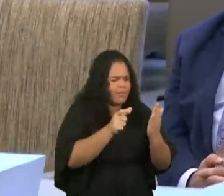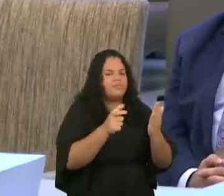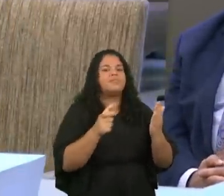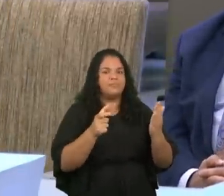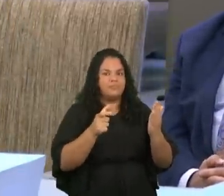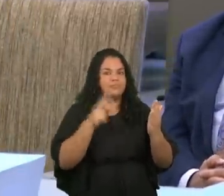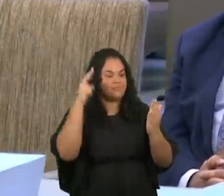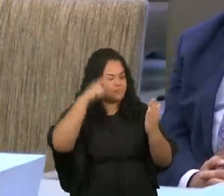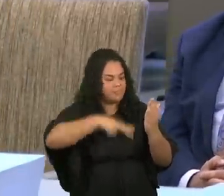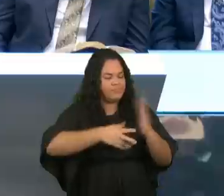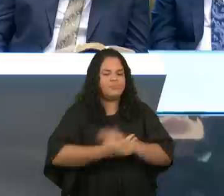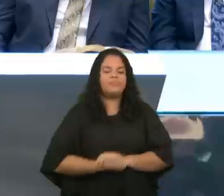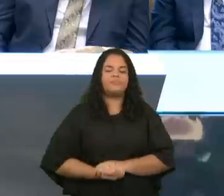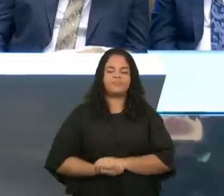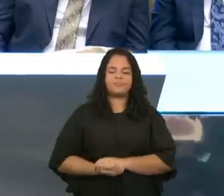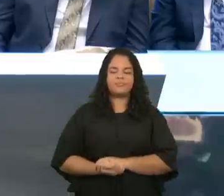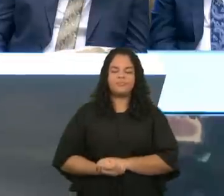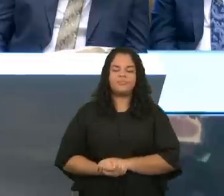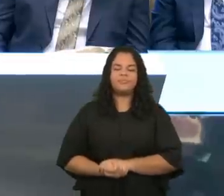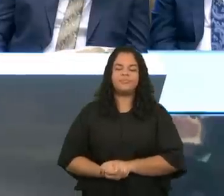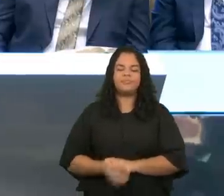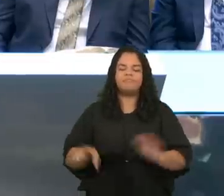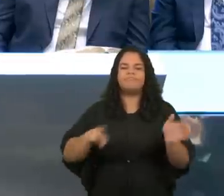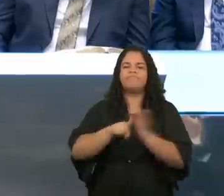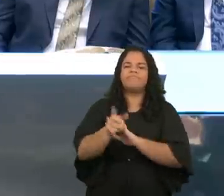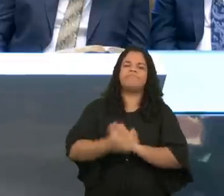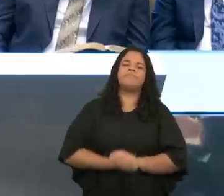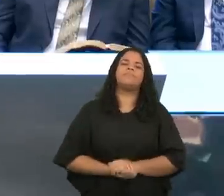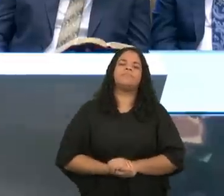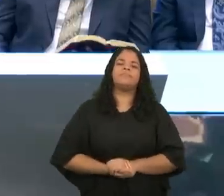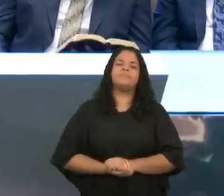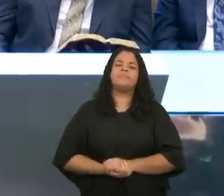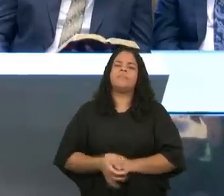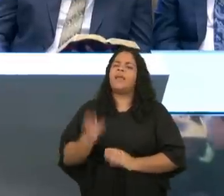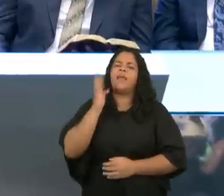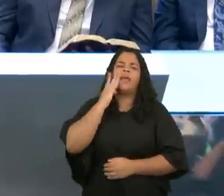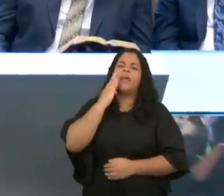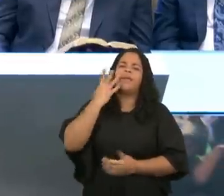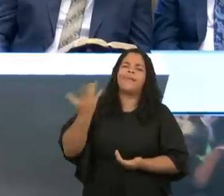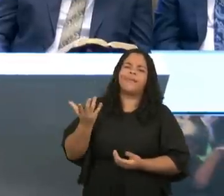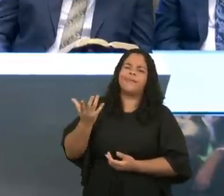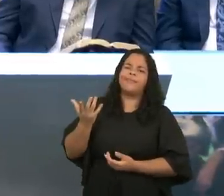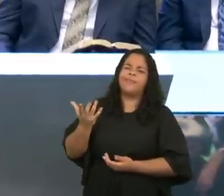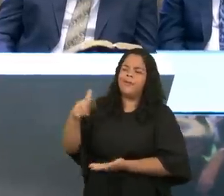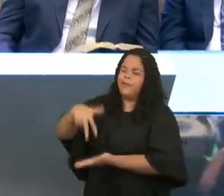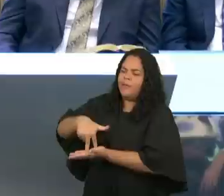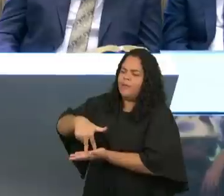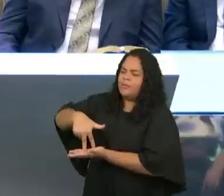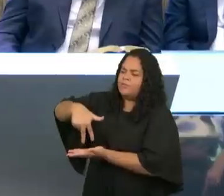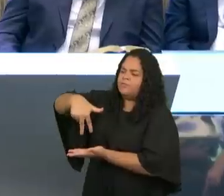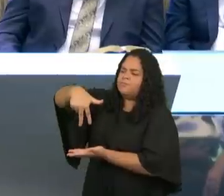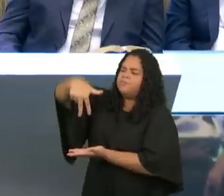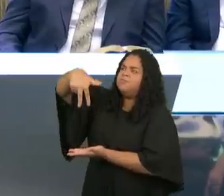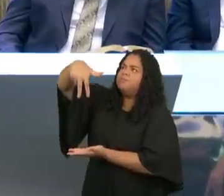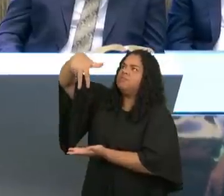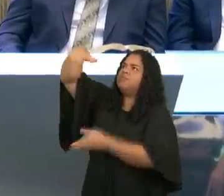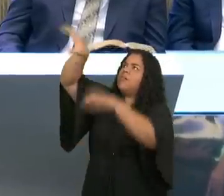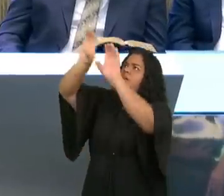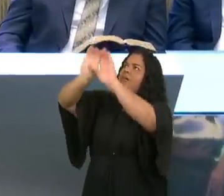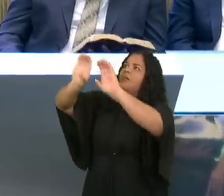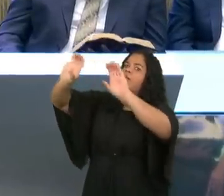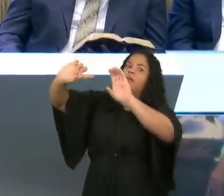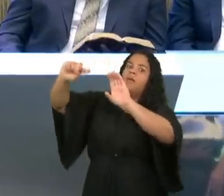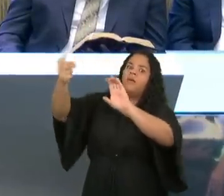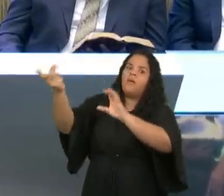Quem subiu ao céu e de lá retornou? Uau. A gente sabe. Qual é o nome